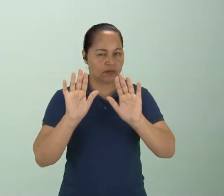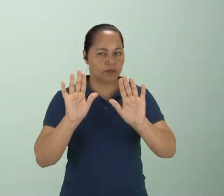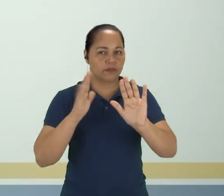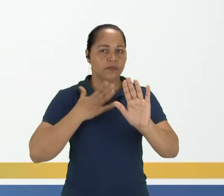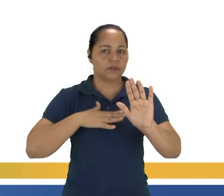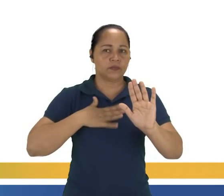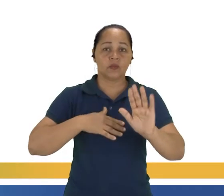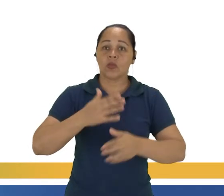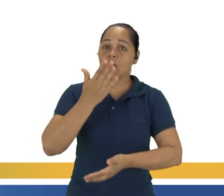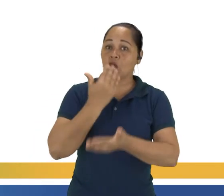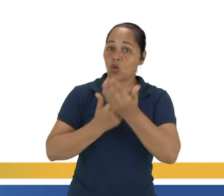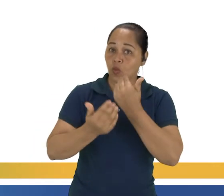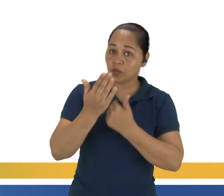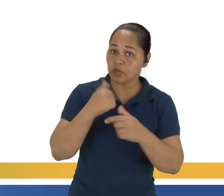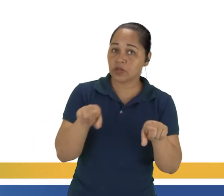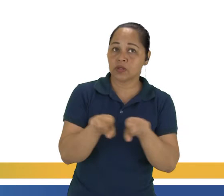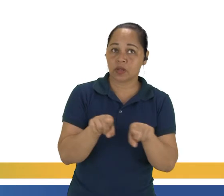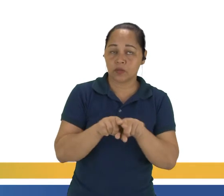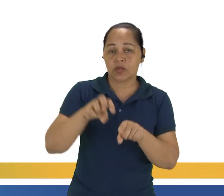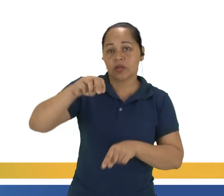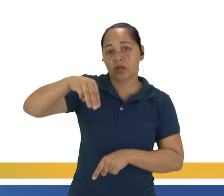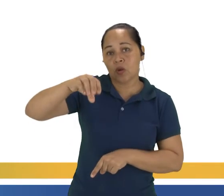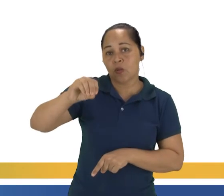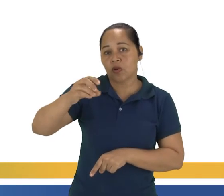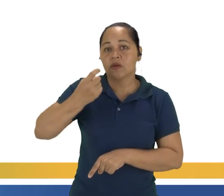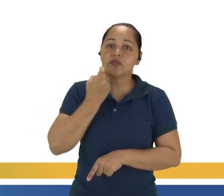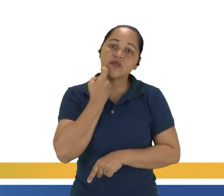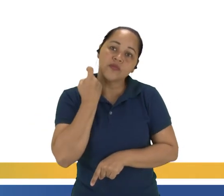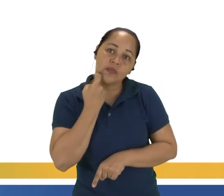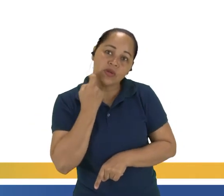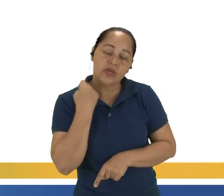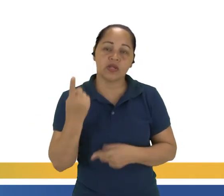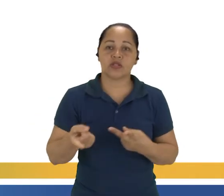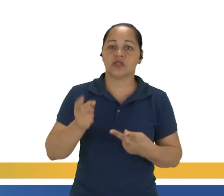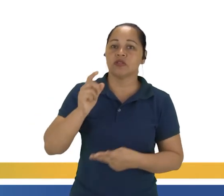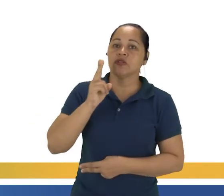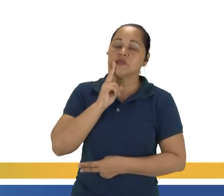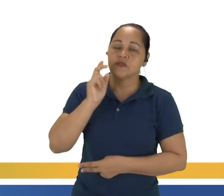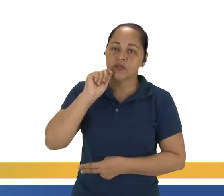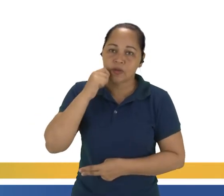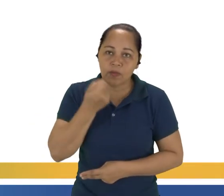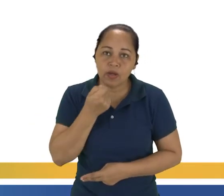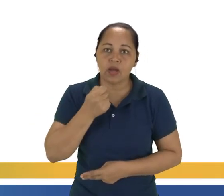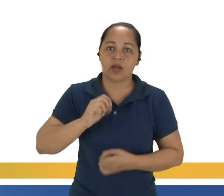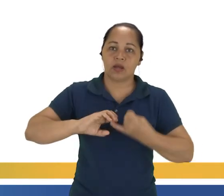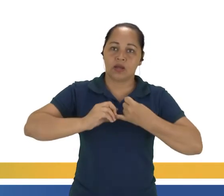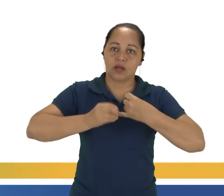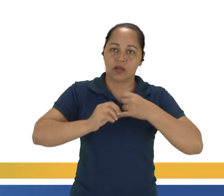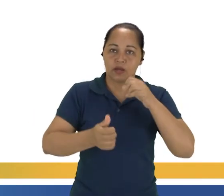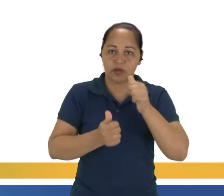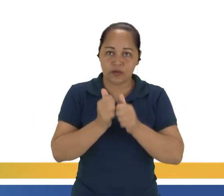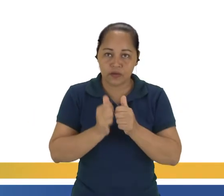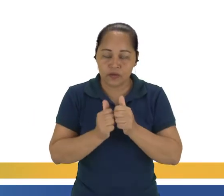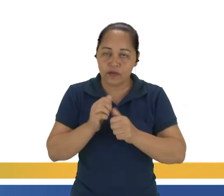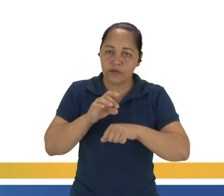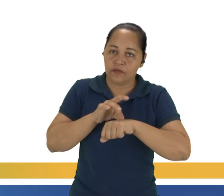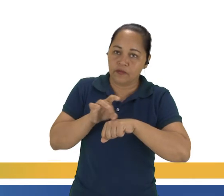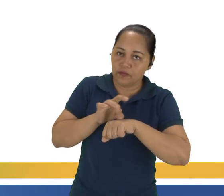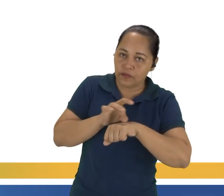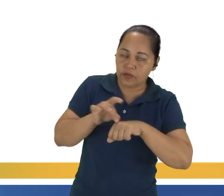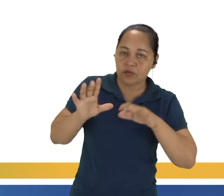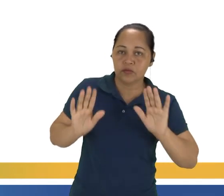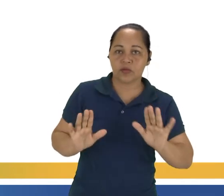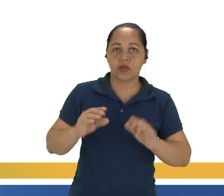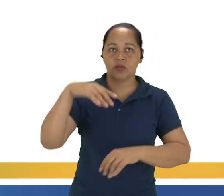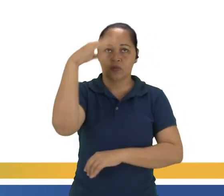Temos aí a comida também, como a moqueca, vatapá, feijoada, que eu estava comentando lá atrás, né? A religião oficial do